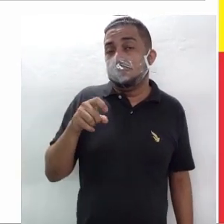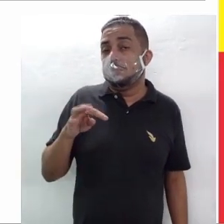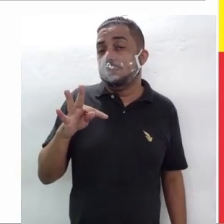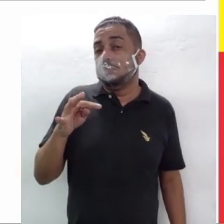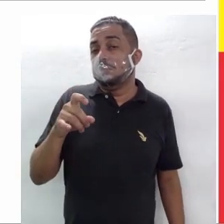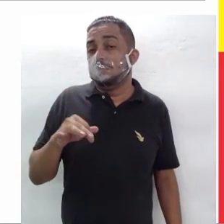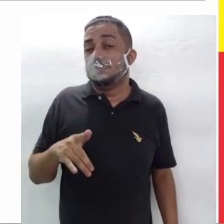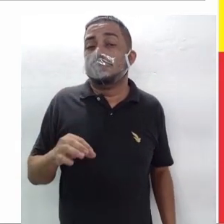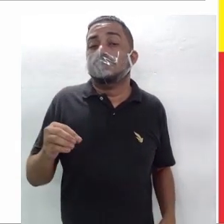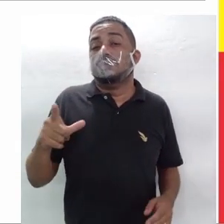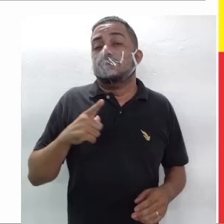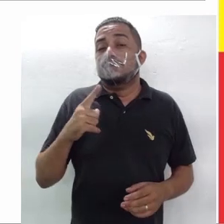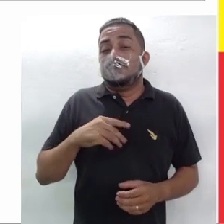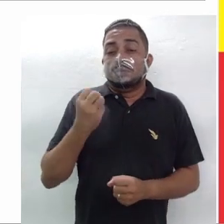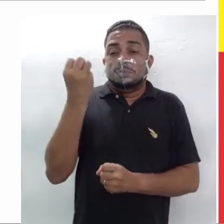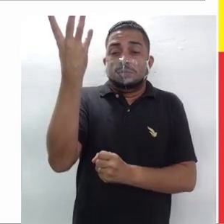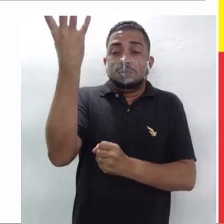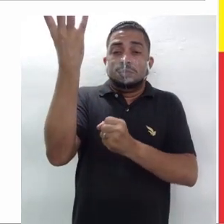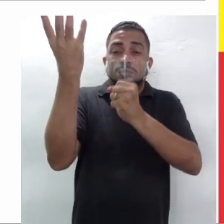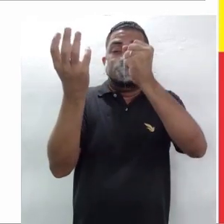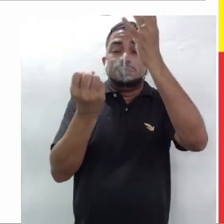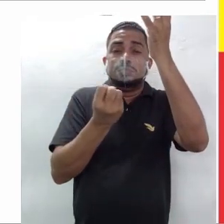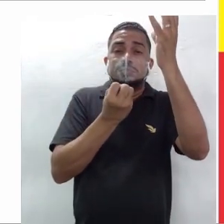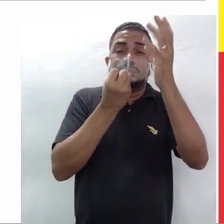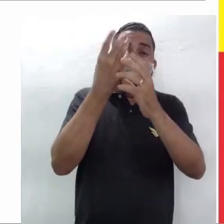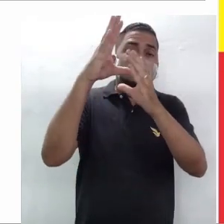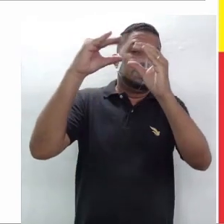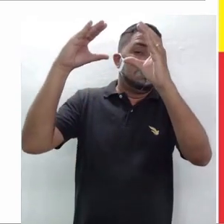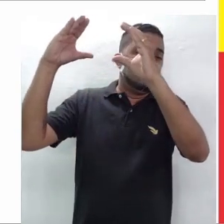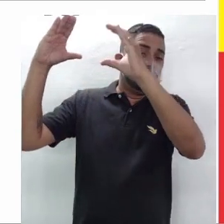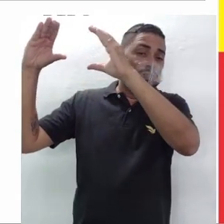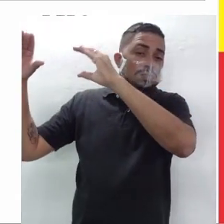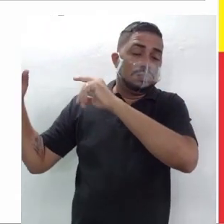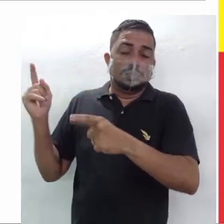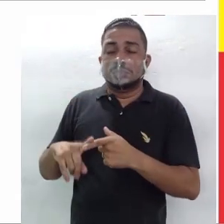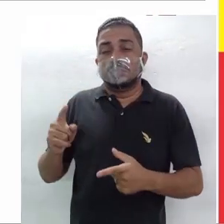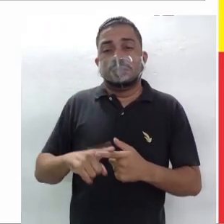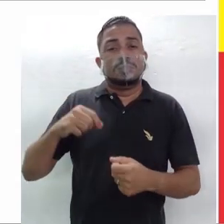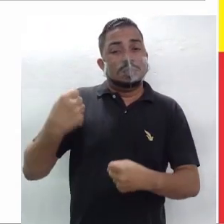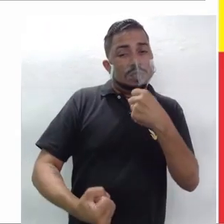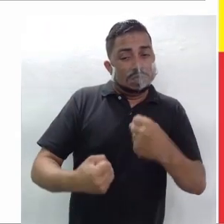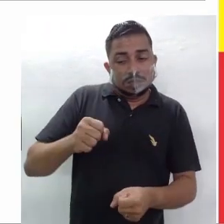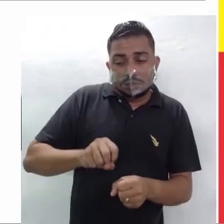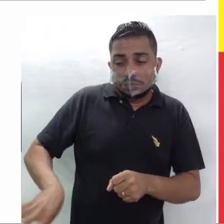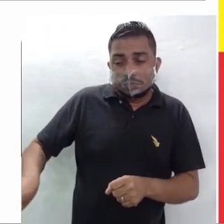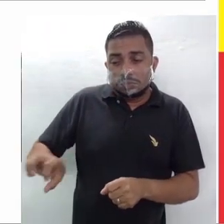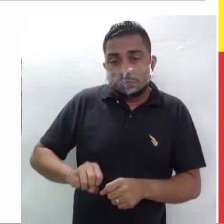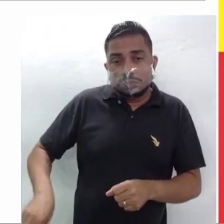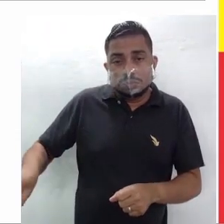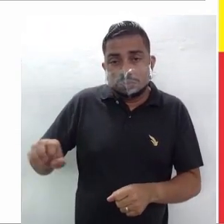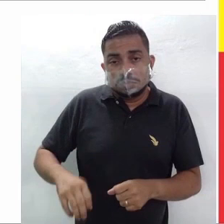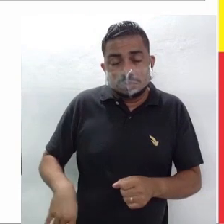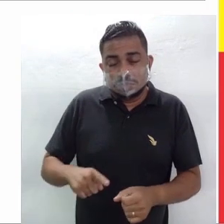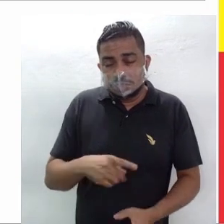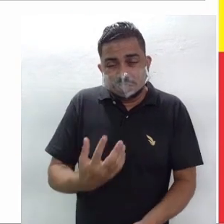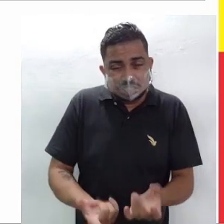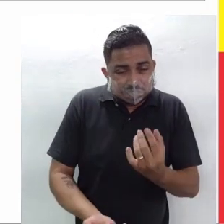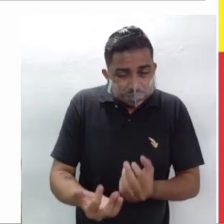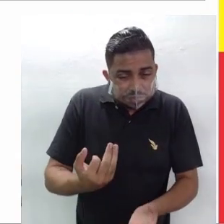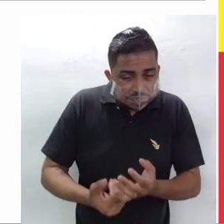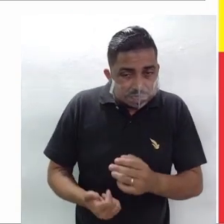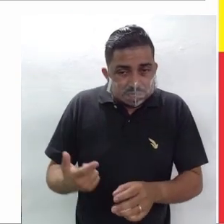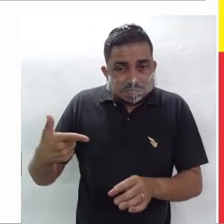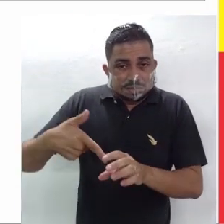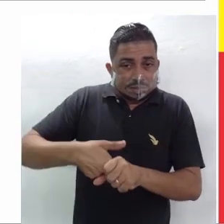poluentes tóxicos, pelas chaminés das fábricas e também pelo escapamento dos veículos. A queima